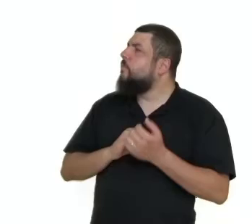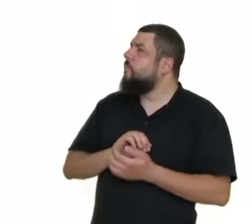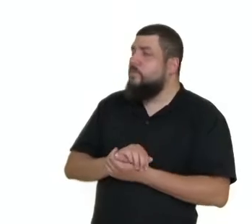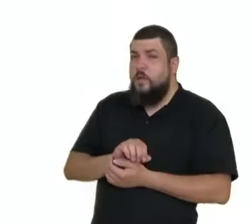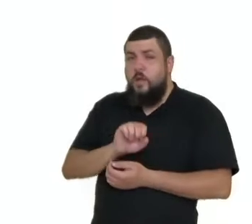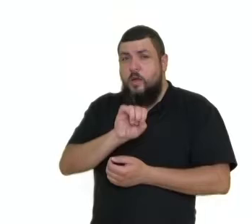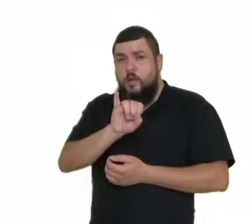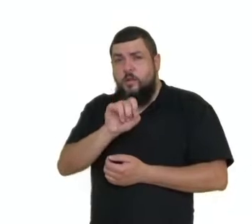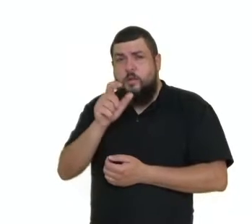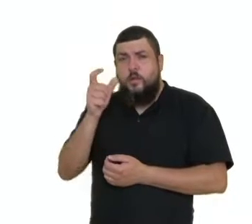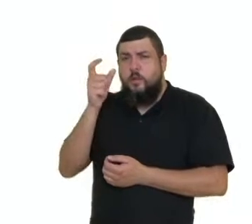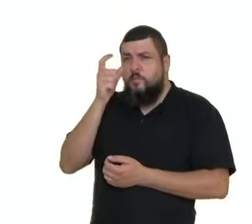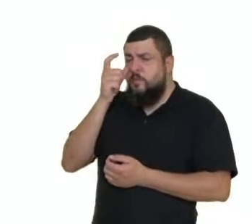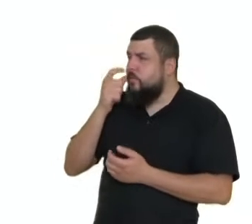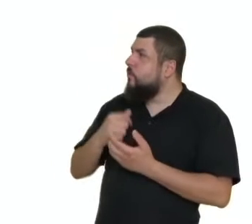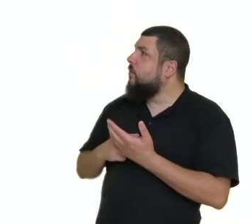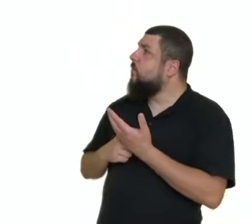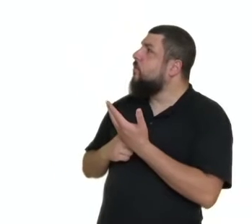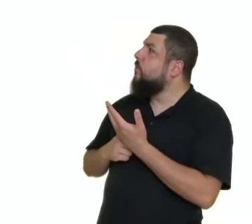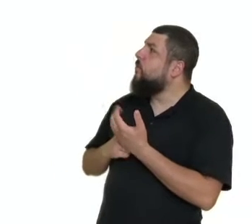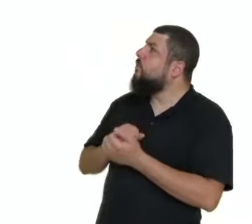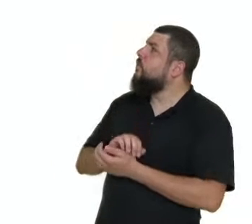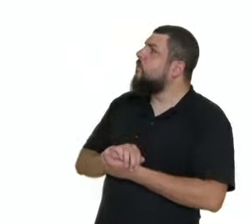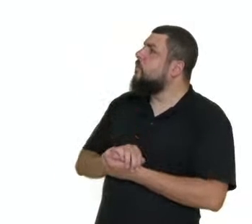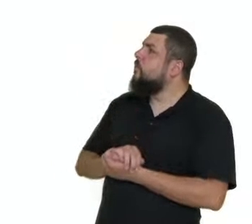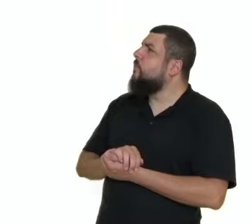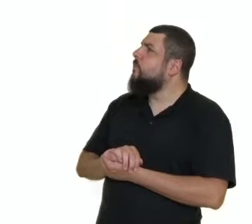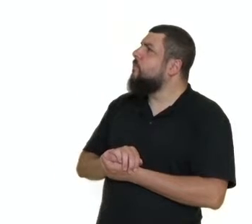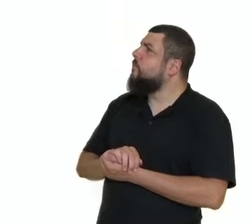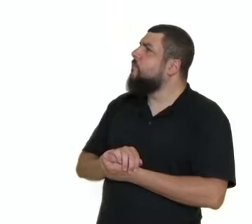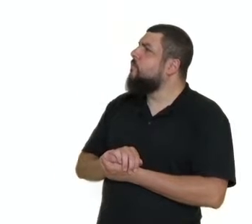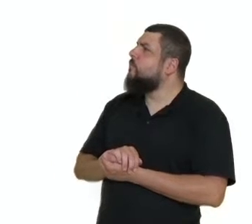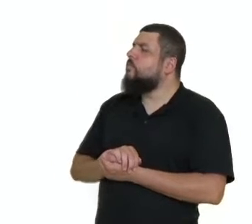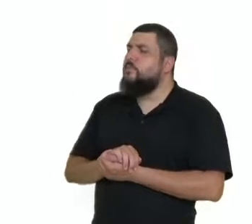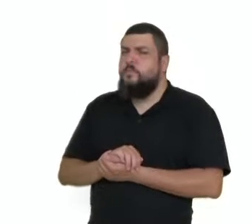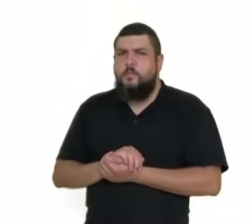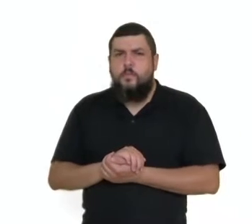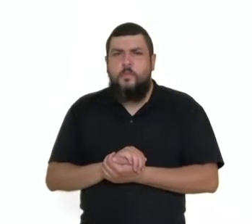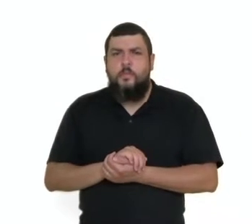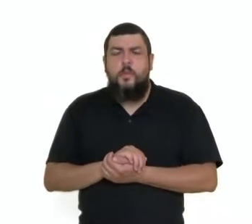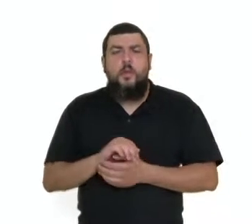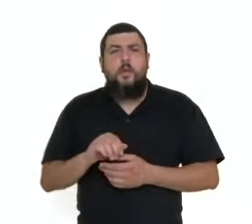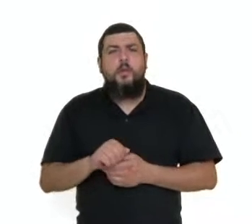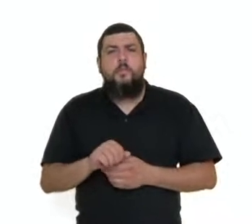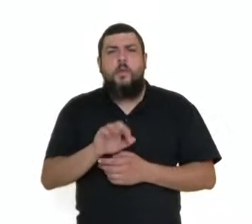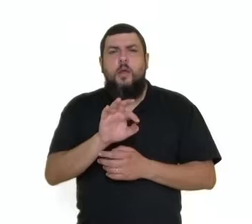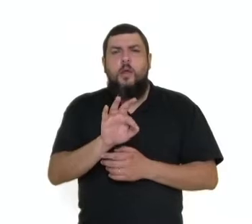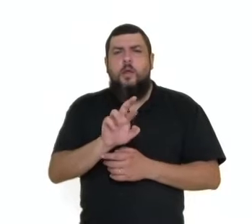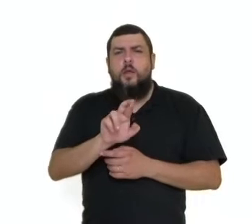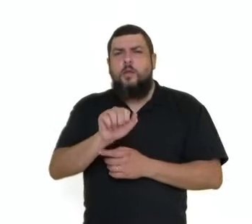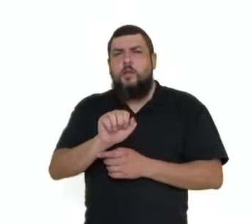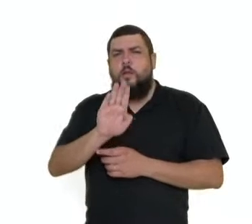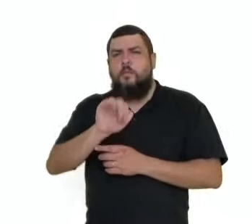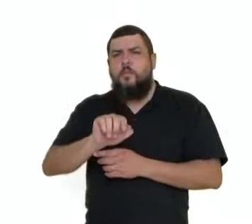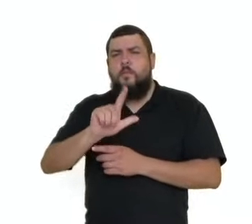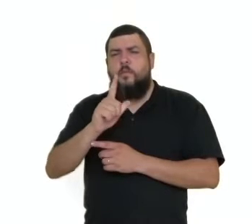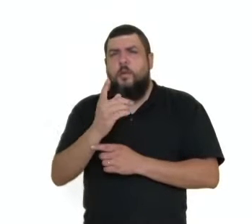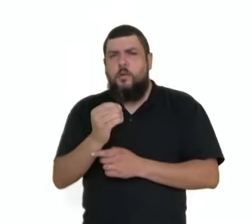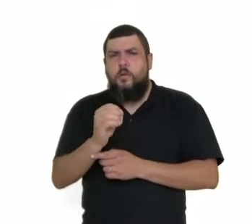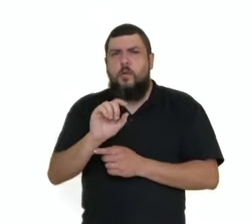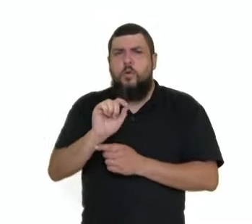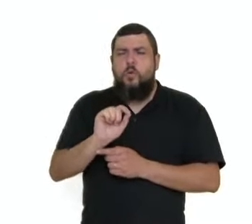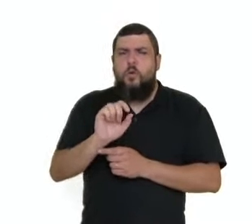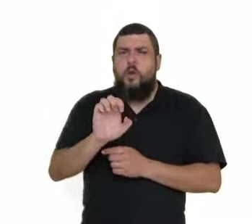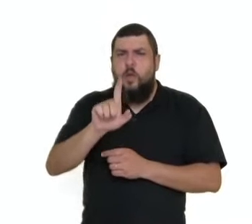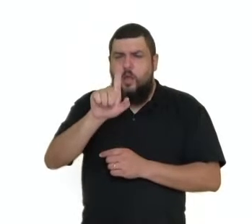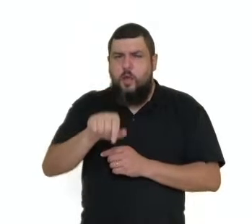aqui, trabalho é uma grandeza escalar que corresponde ao produto da força pelo deslocamento. Trabalho é representado pela letra tal, que é